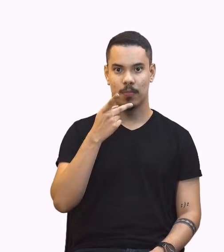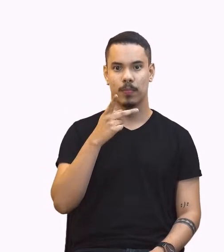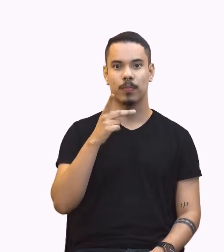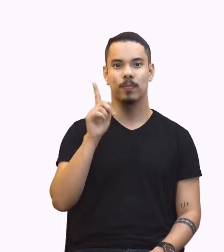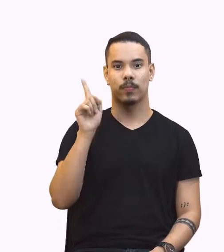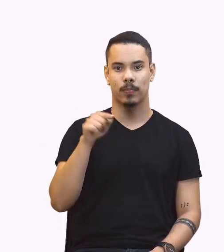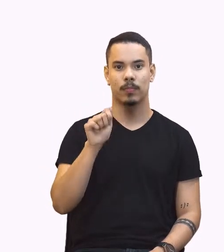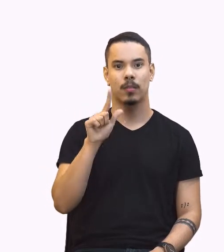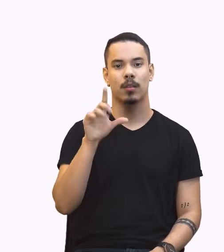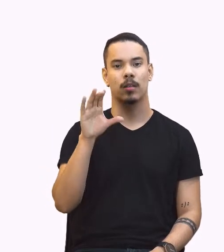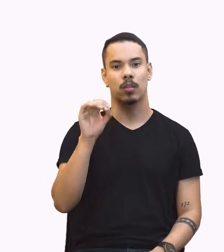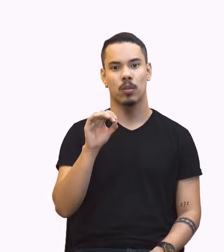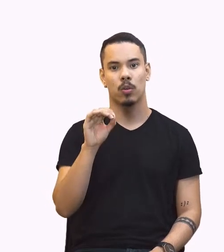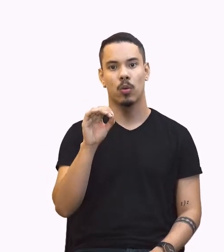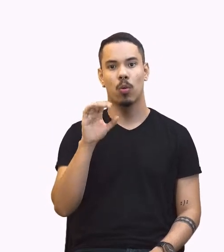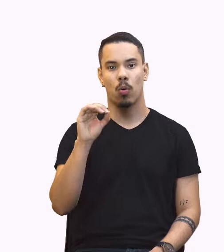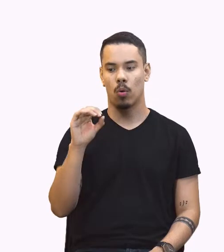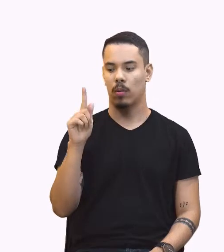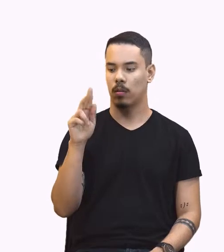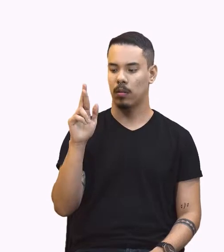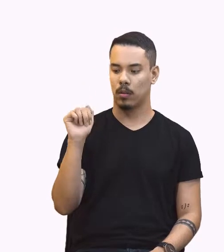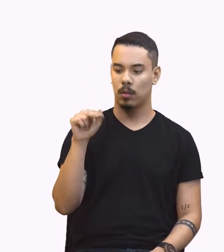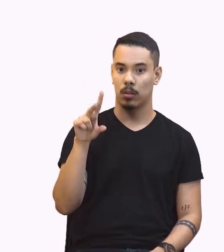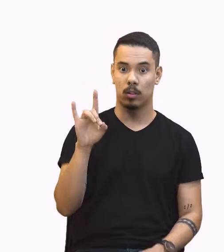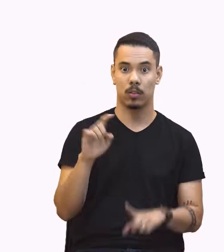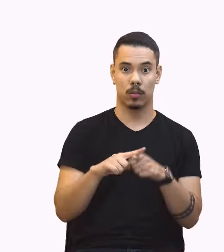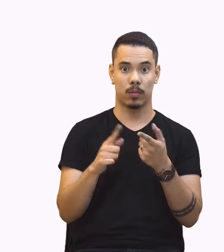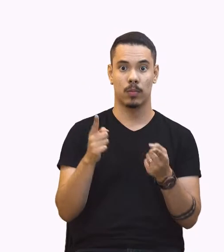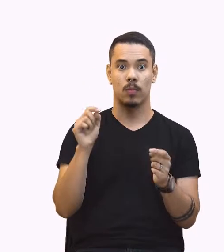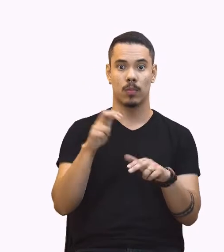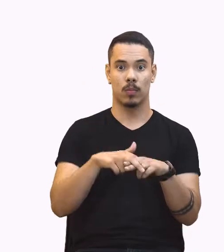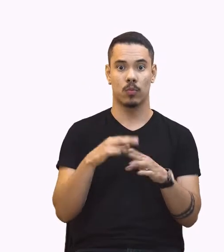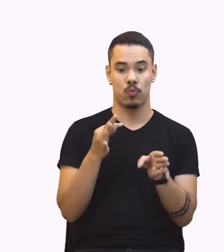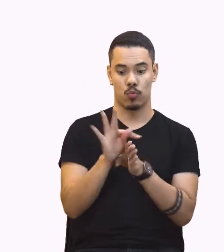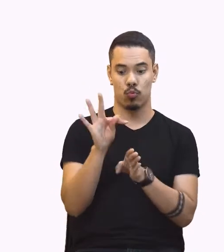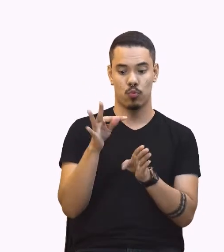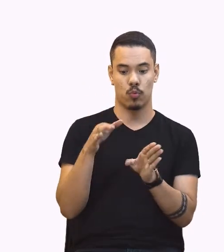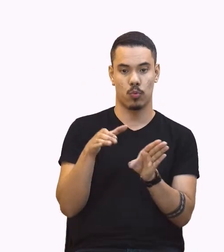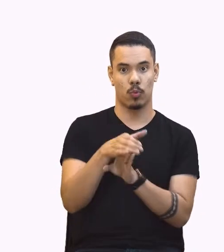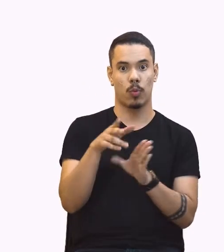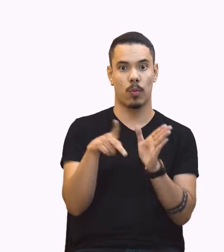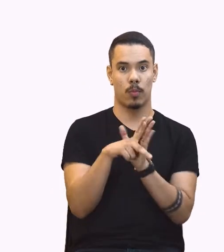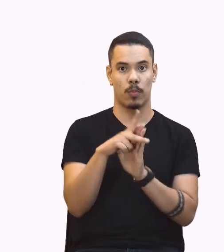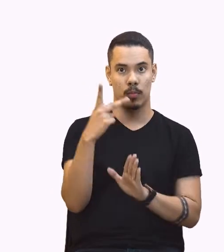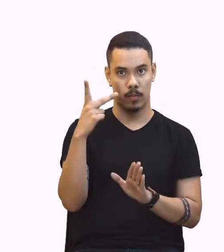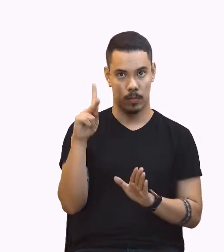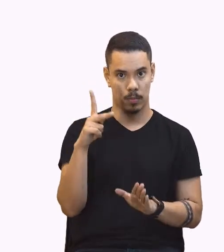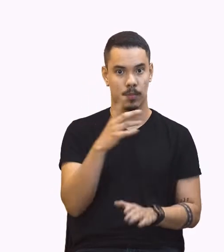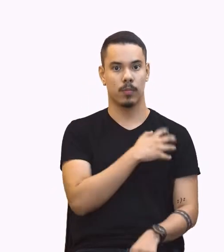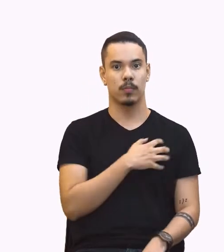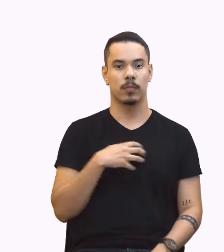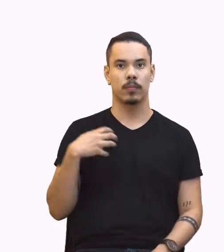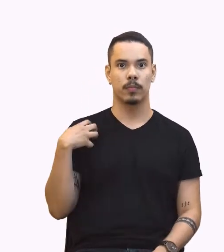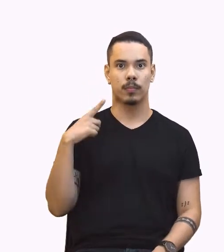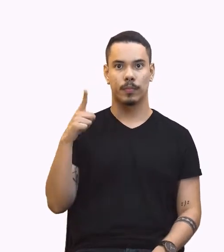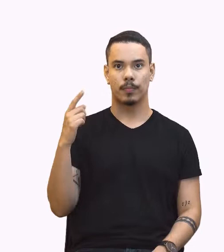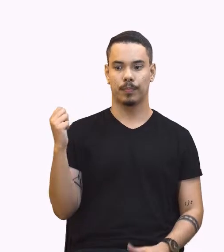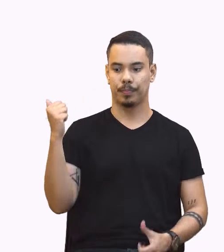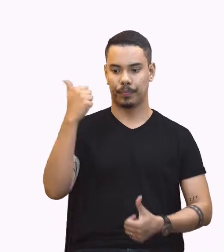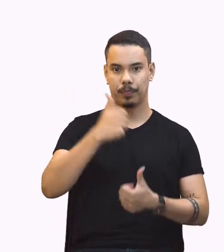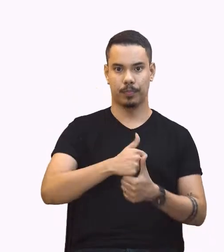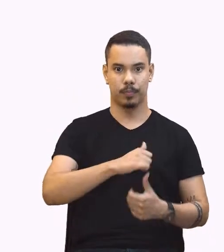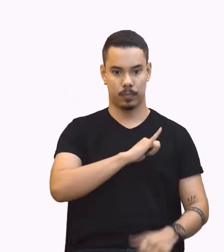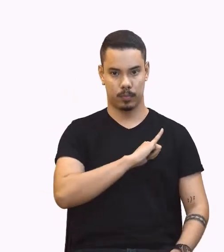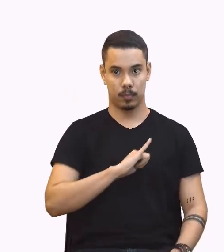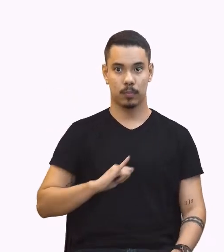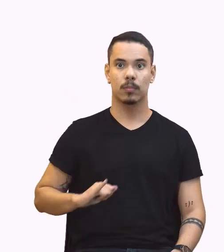como tutor Aristóteles. Então, Alexandre, quando se torna um imperador, ele começa, isso vocês devem ter visto